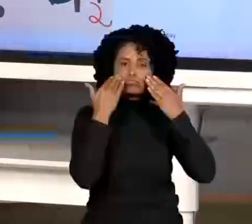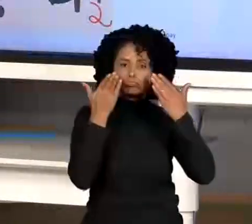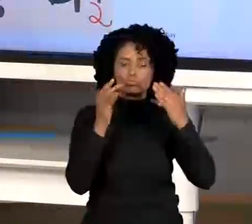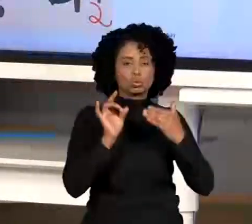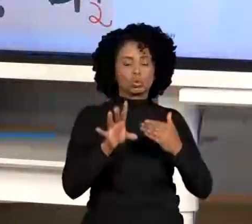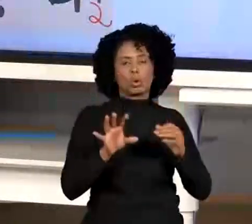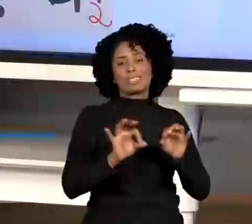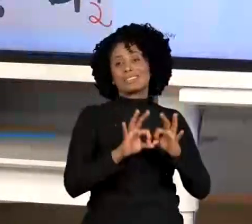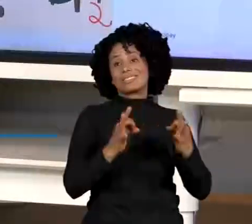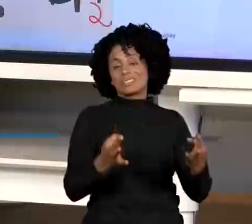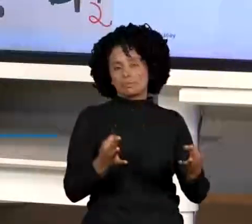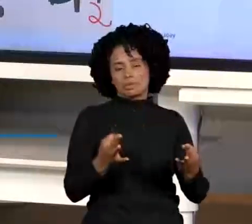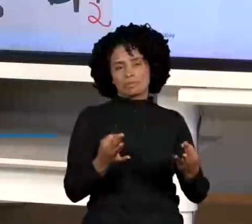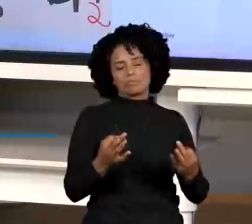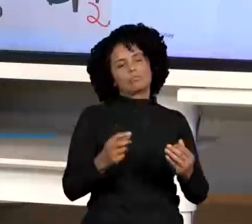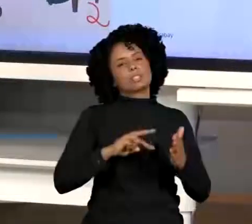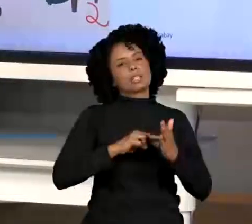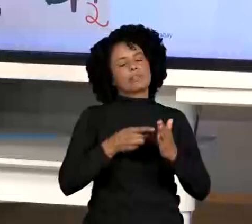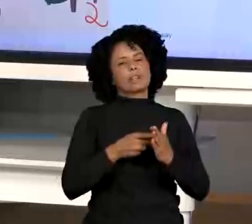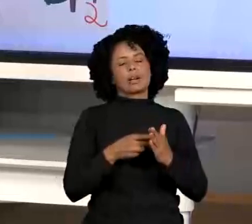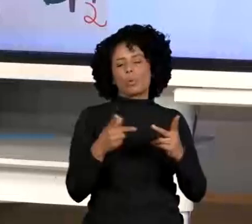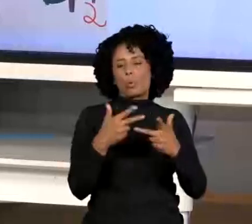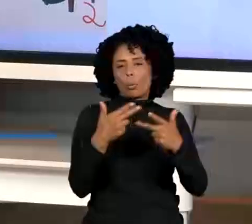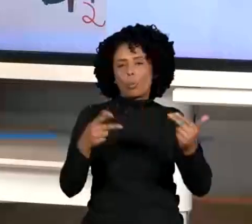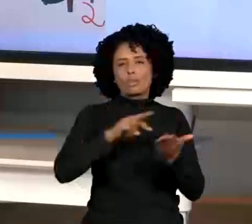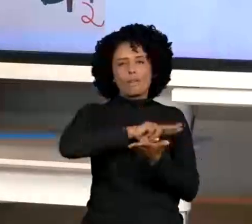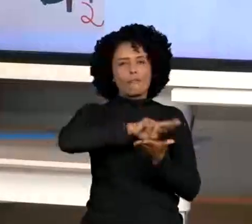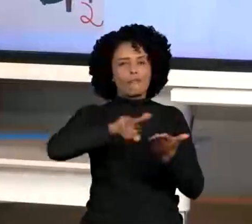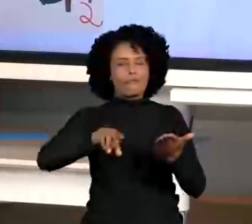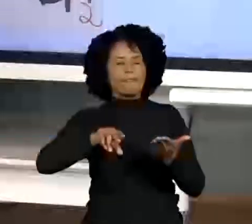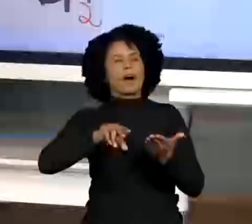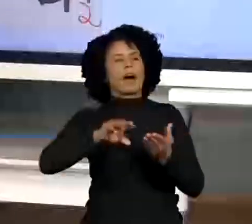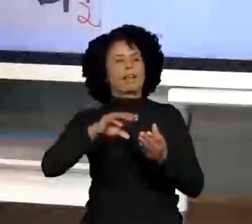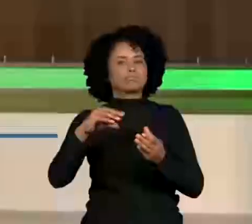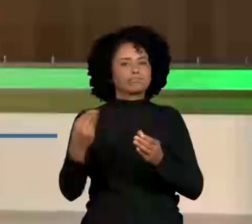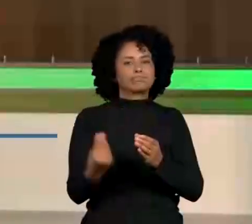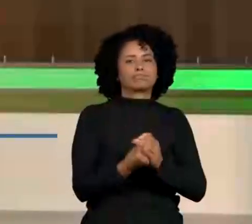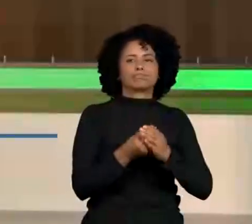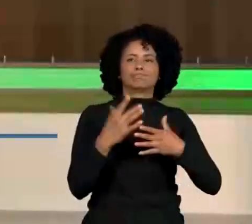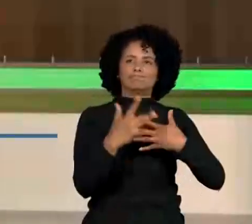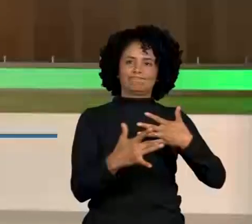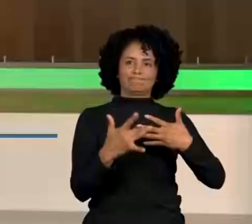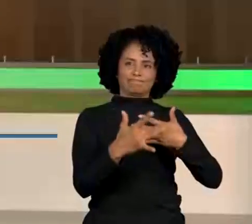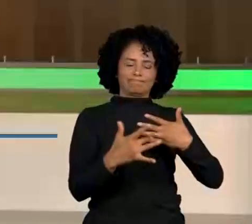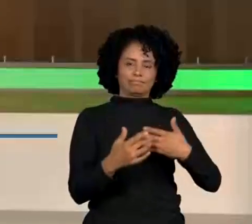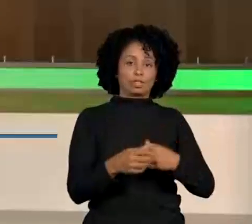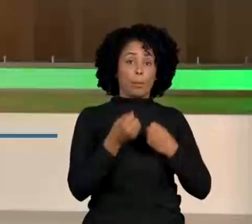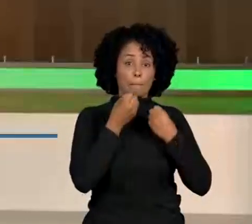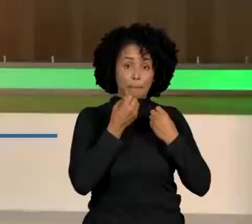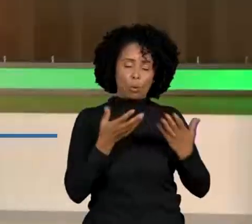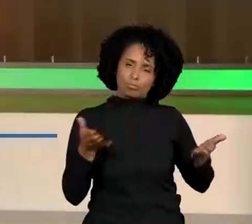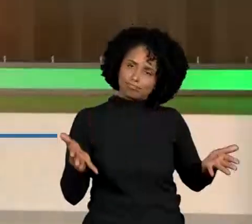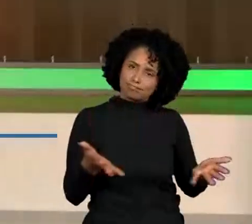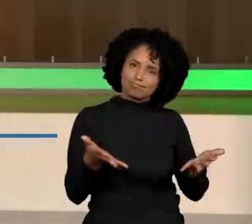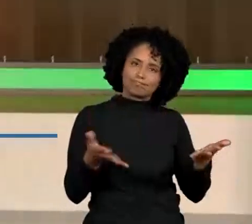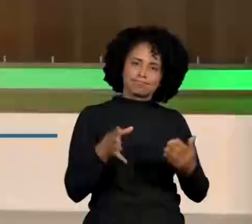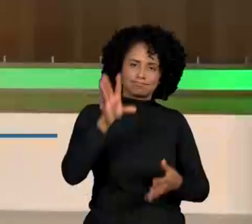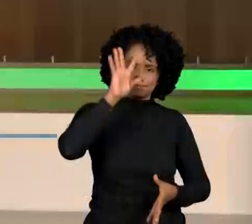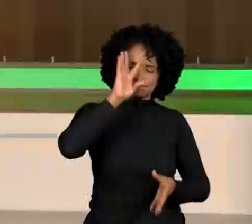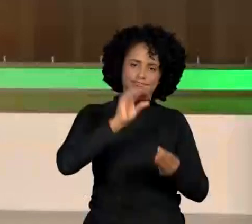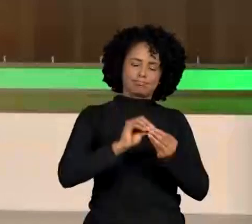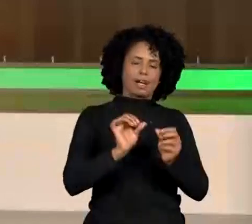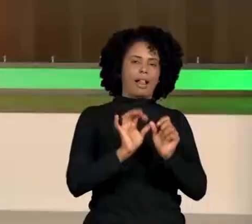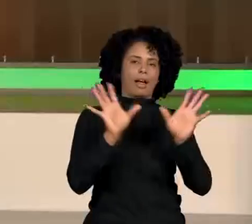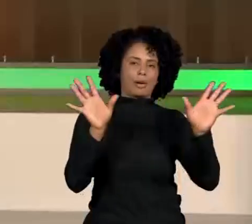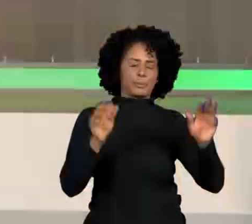sua compreensão dessa história, dessa tirinha, certo? Mas teremos que ver isso na prática, então vamos mais um